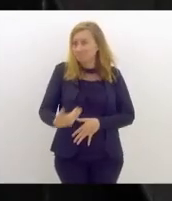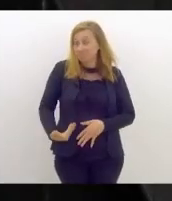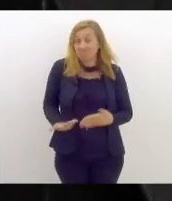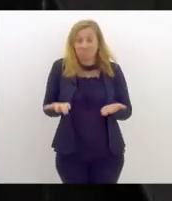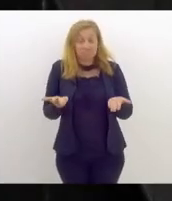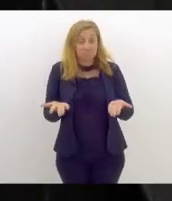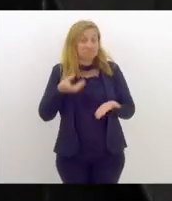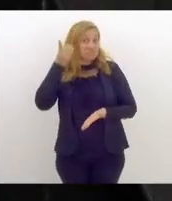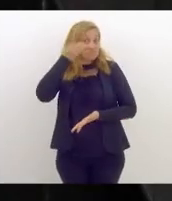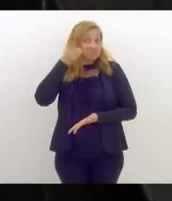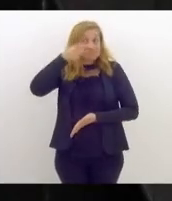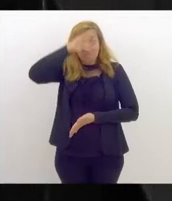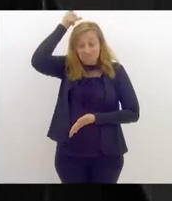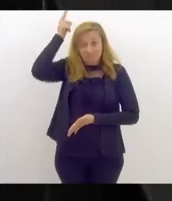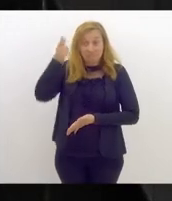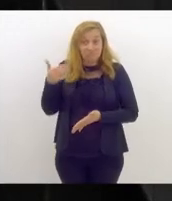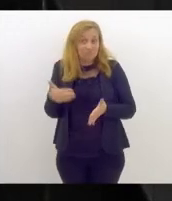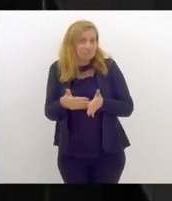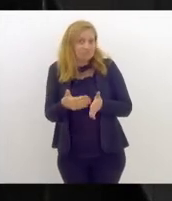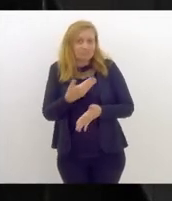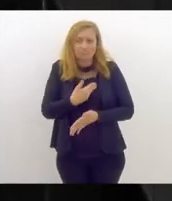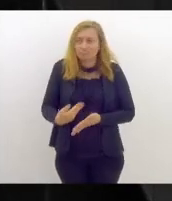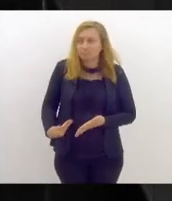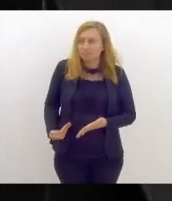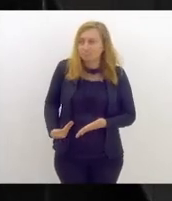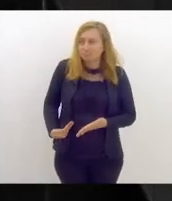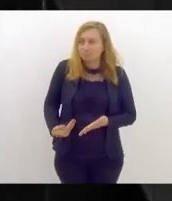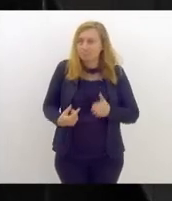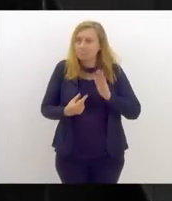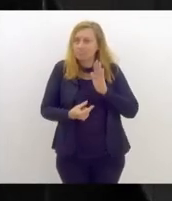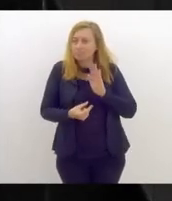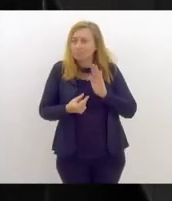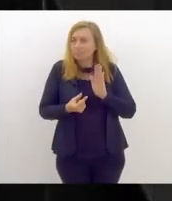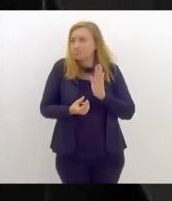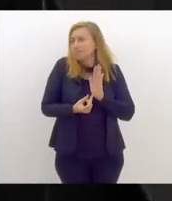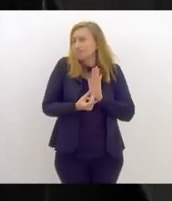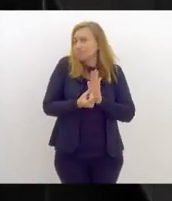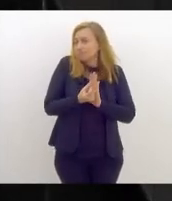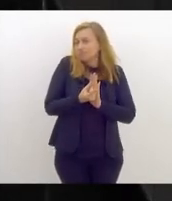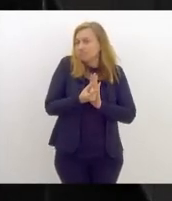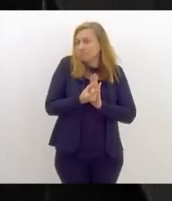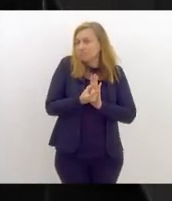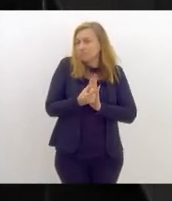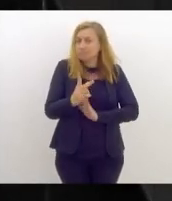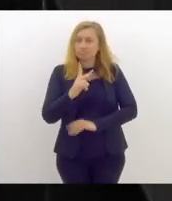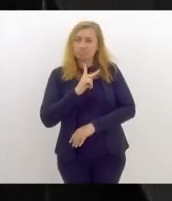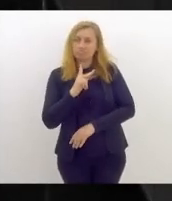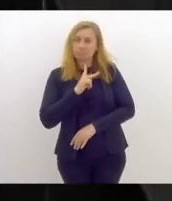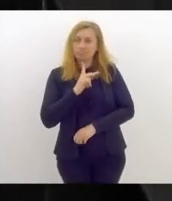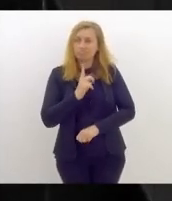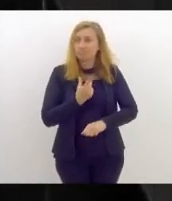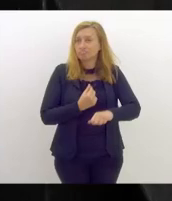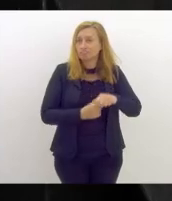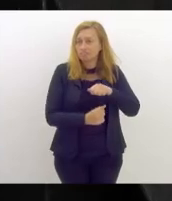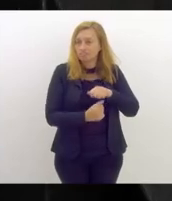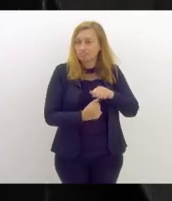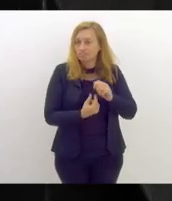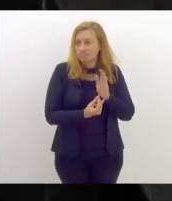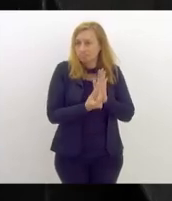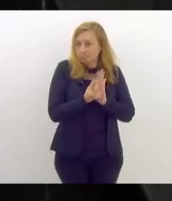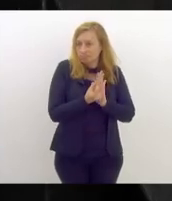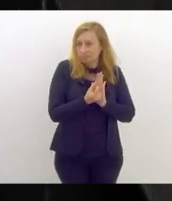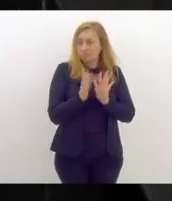Deputado Luiz Paulo até na governança dos recursos privados no orçamento familiar é muito importante